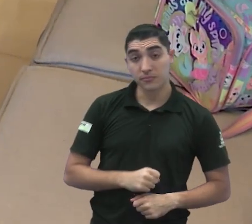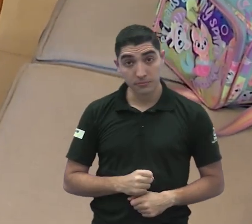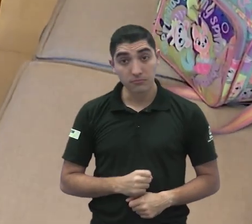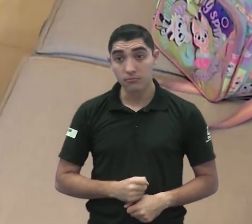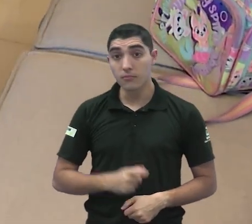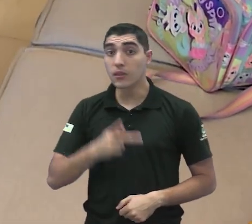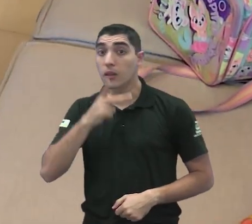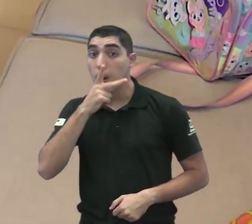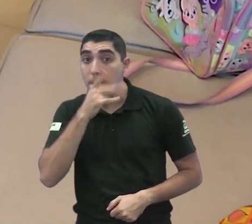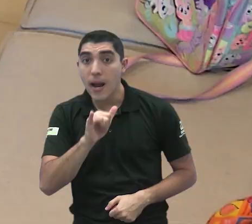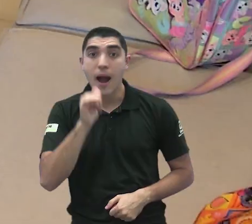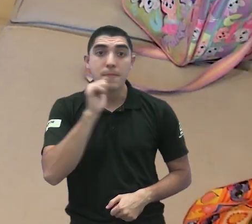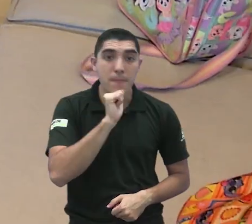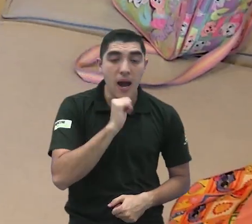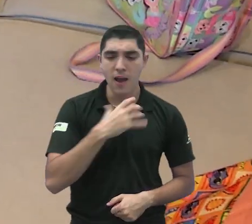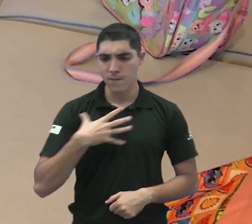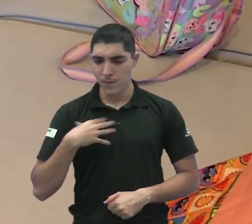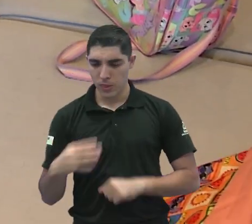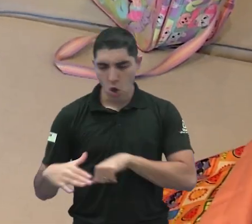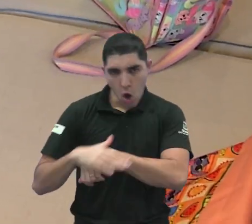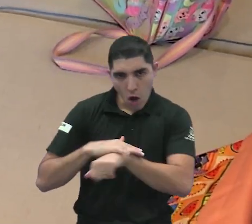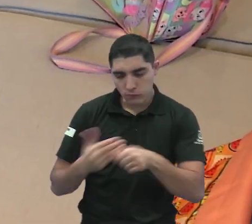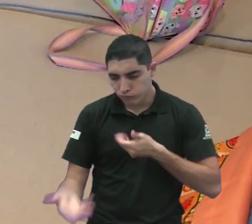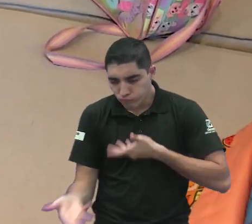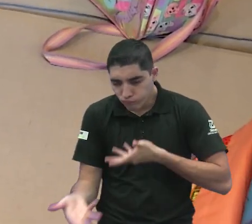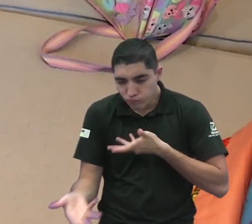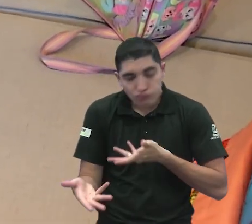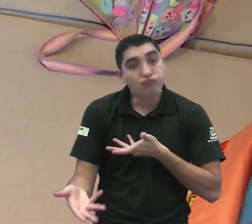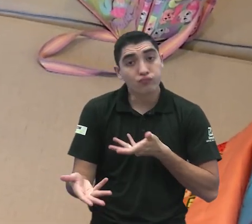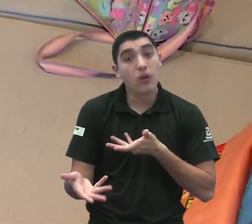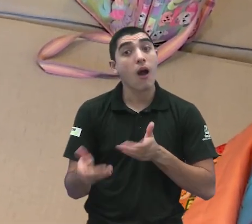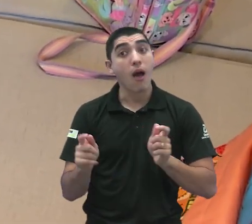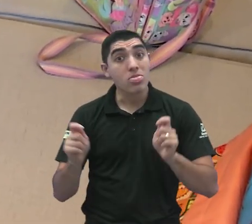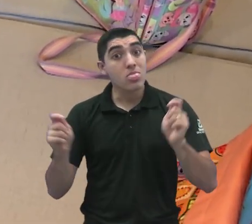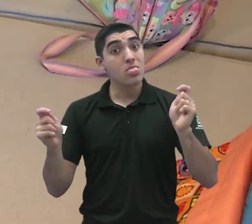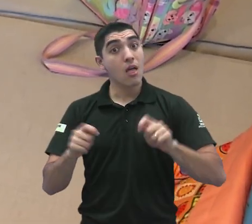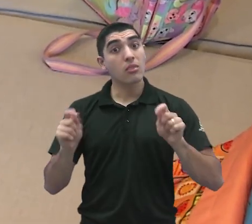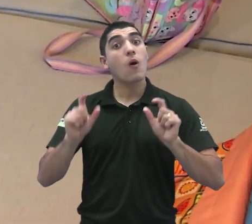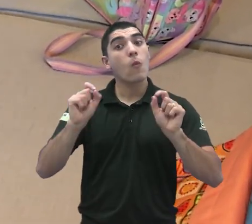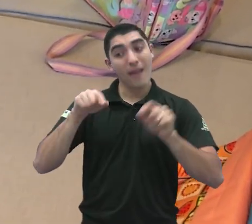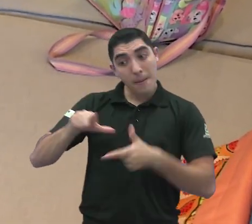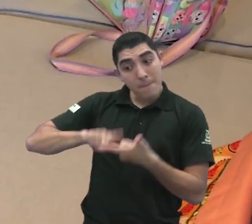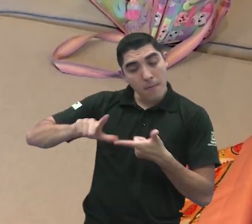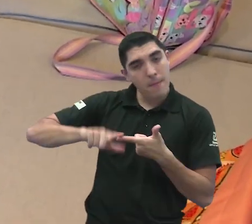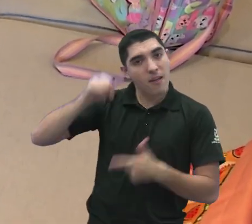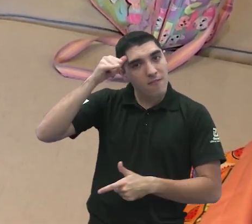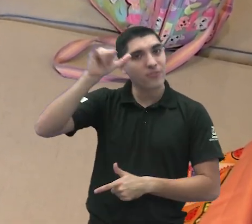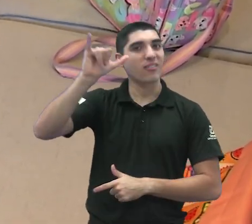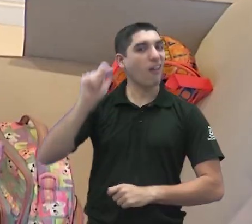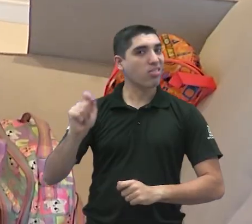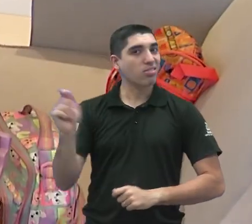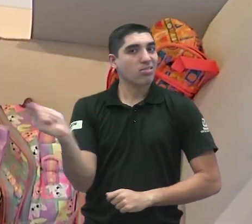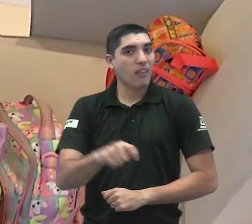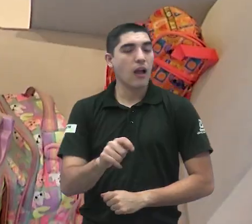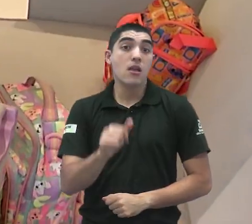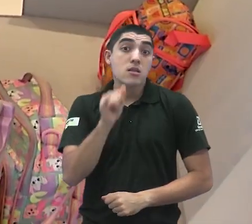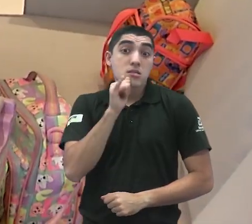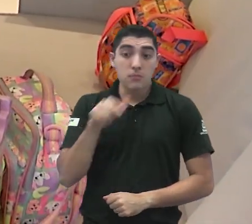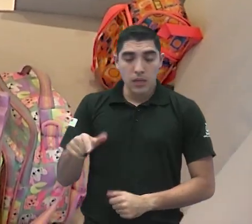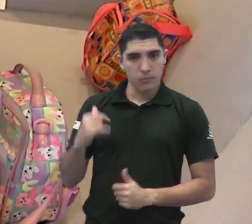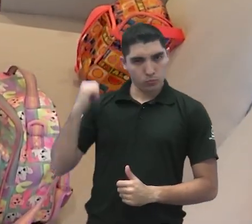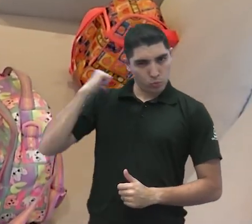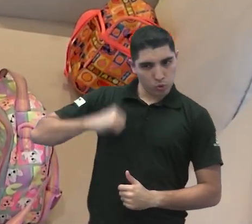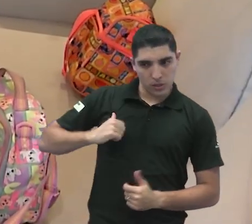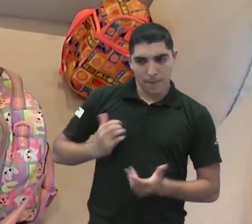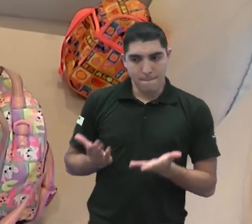diálogo entre pais e filhos e pequenas mudanças na rotina, é possível prevenir problemas no futuro. Cuidar do peso